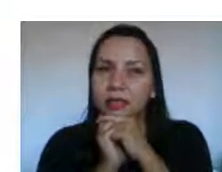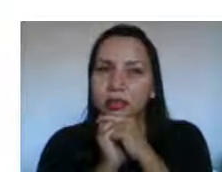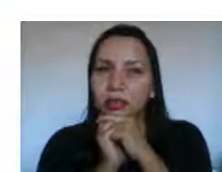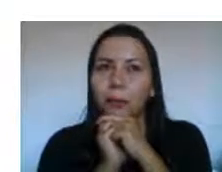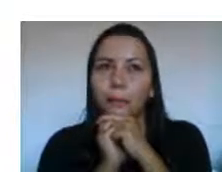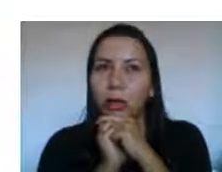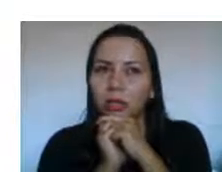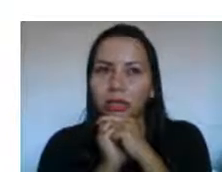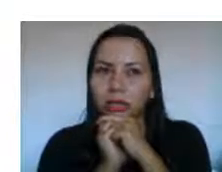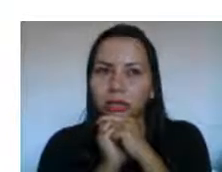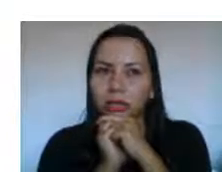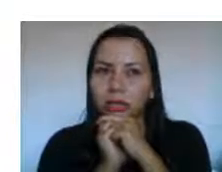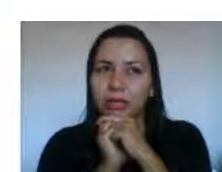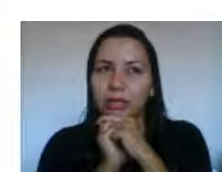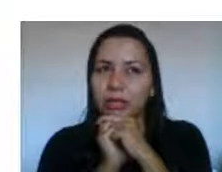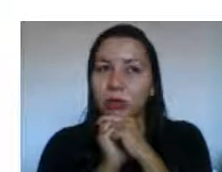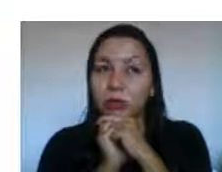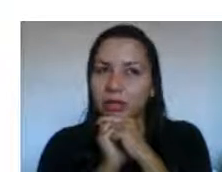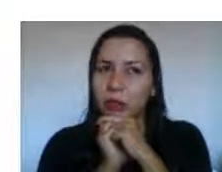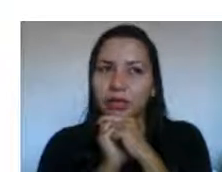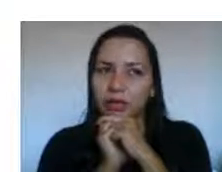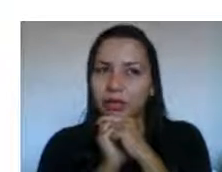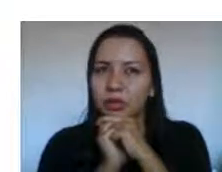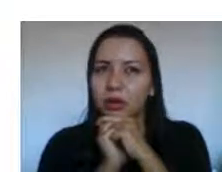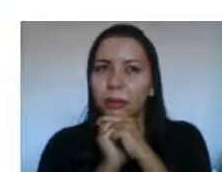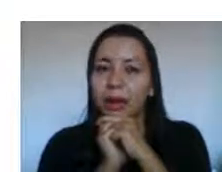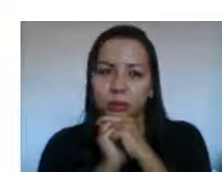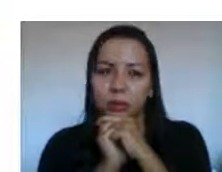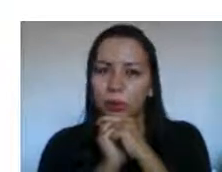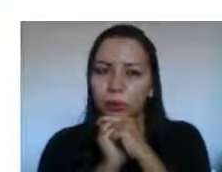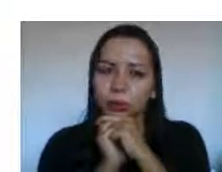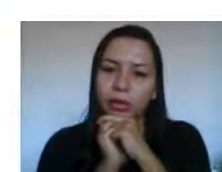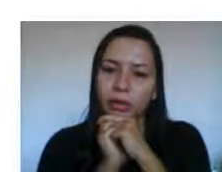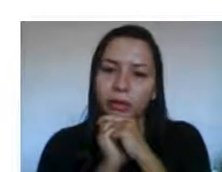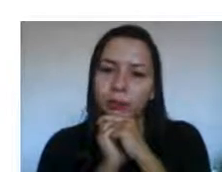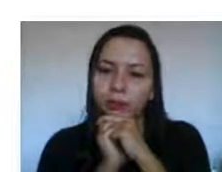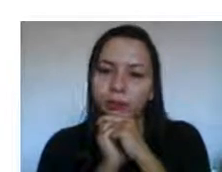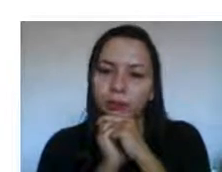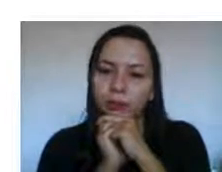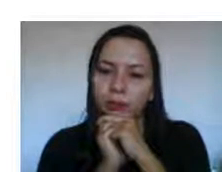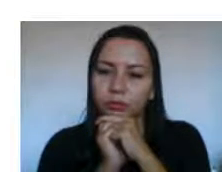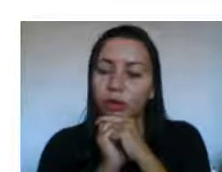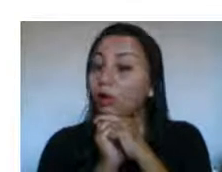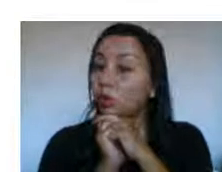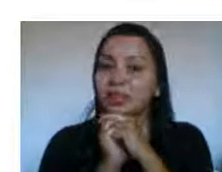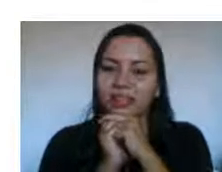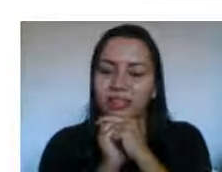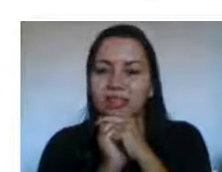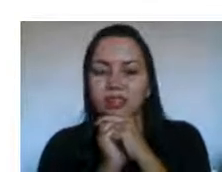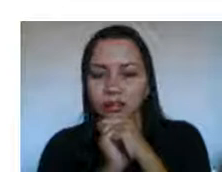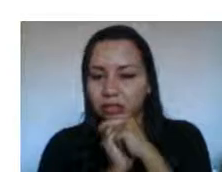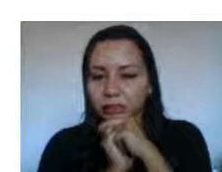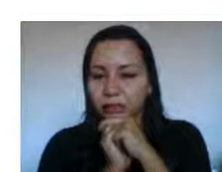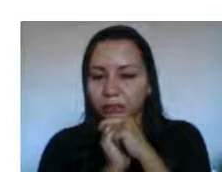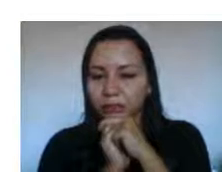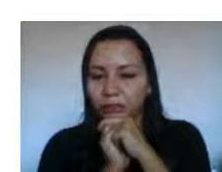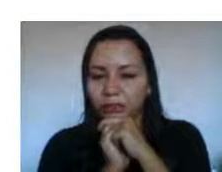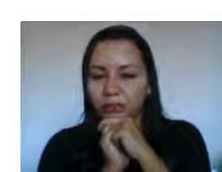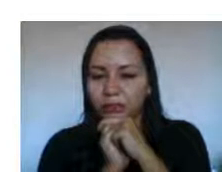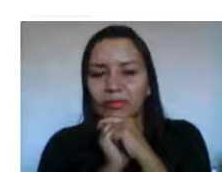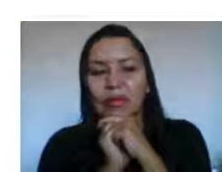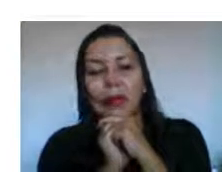espécies que podem trazer consequências e causar impactos para o meio ambiente? Com certeza, sim.